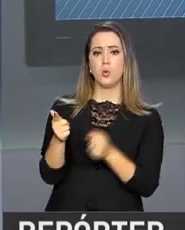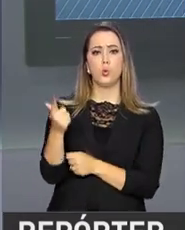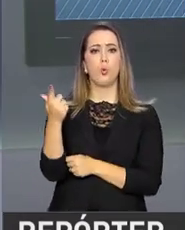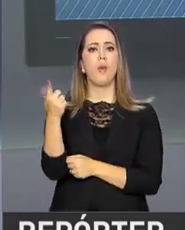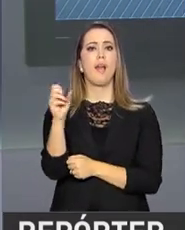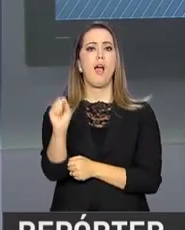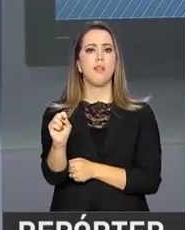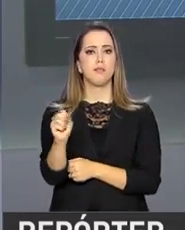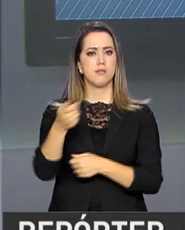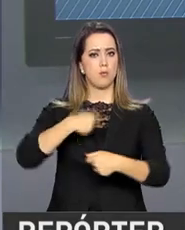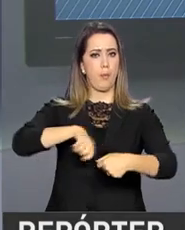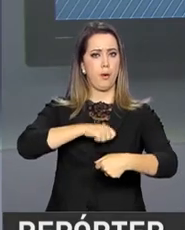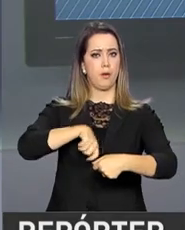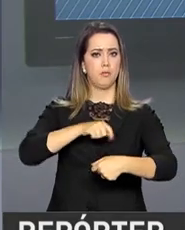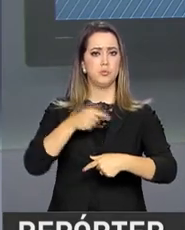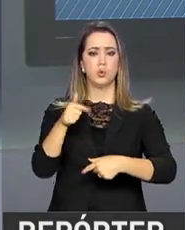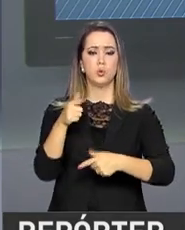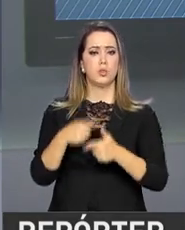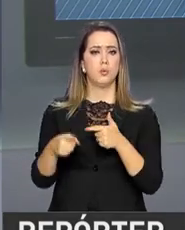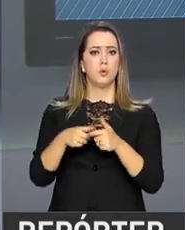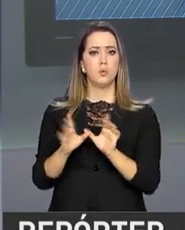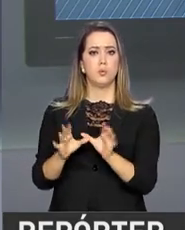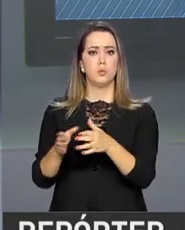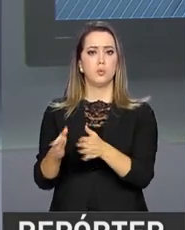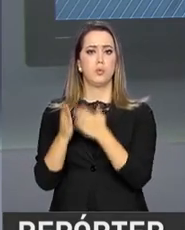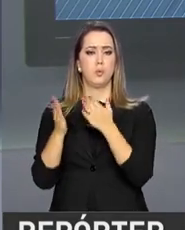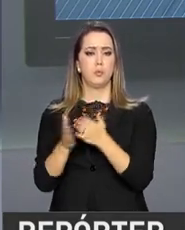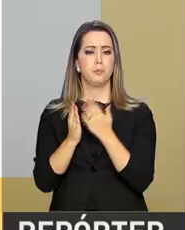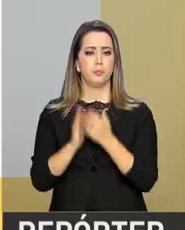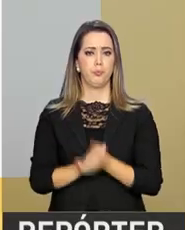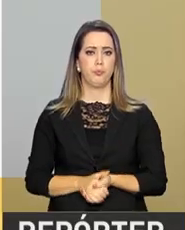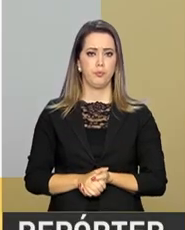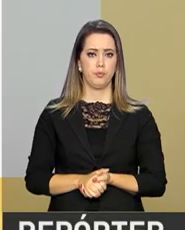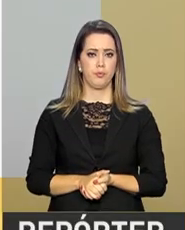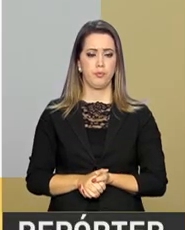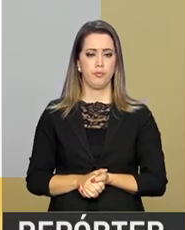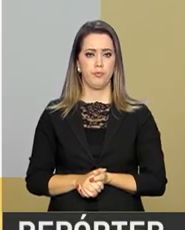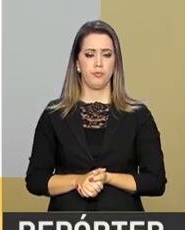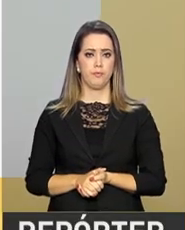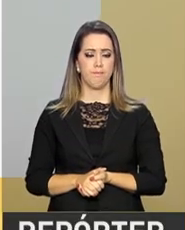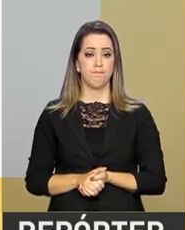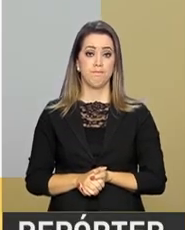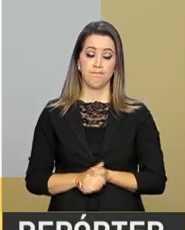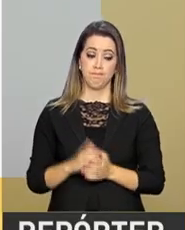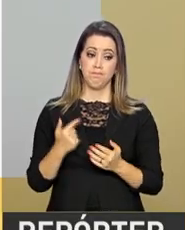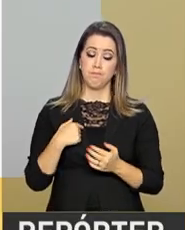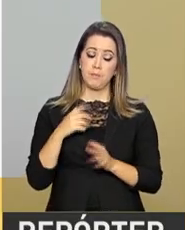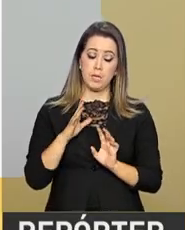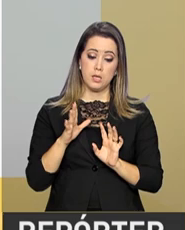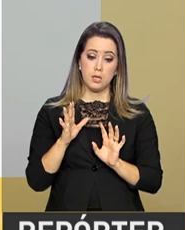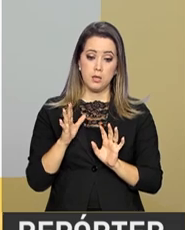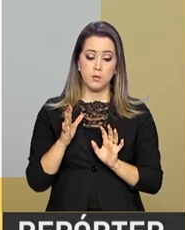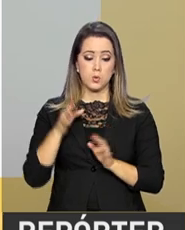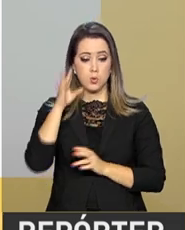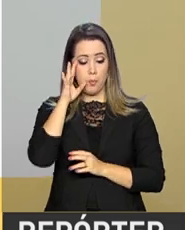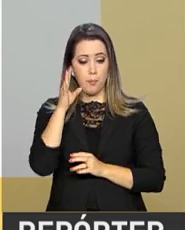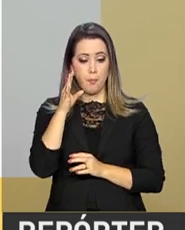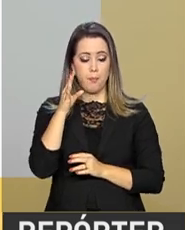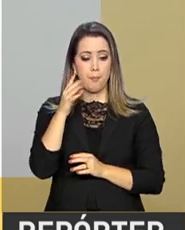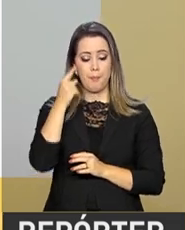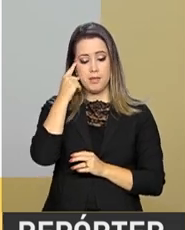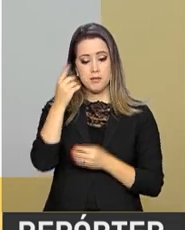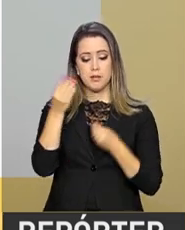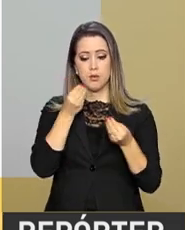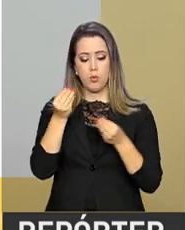não prejudique o orçamento das famílias mais pobres eu estou examinando uma fórmula que compensar esse aumento